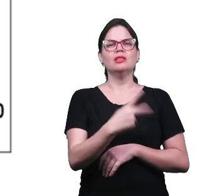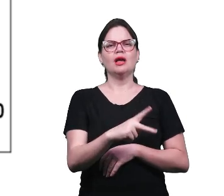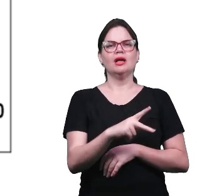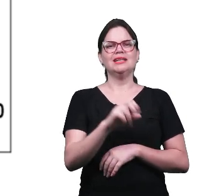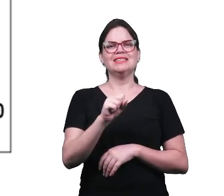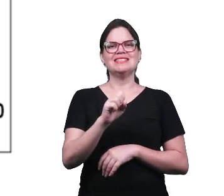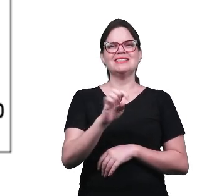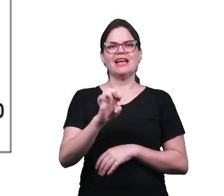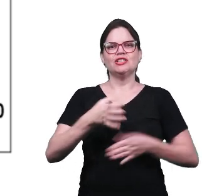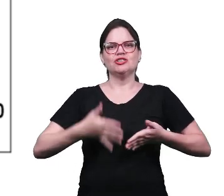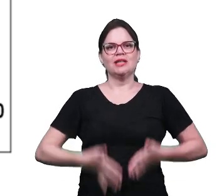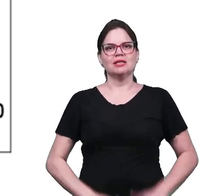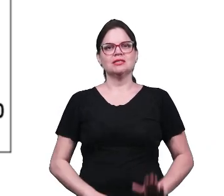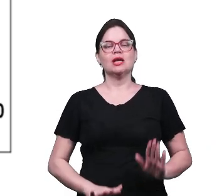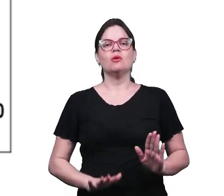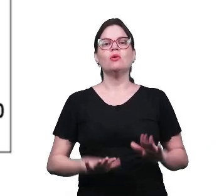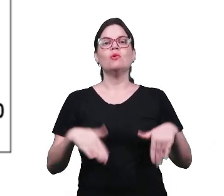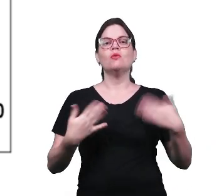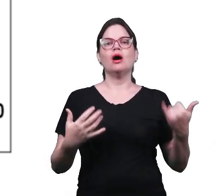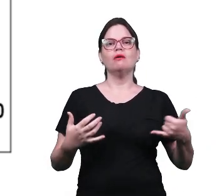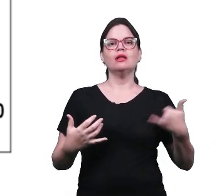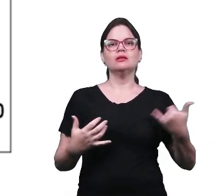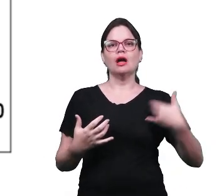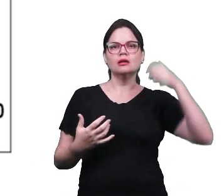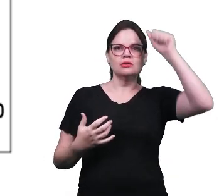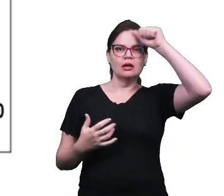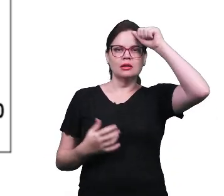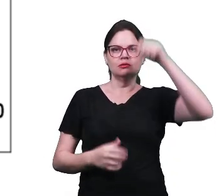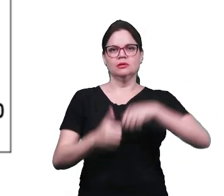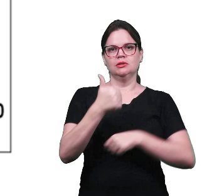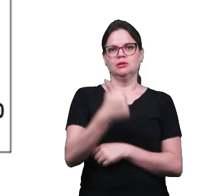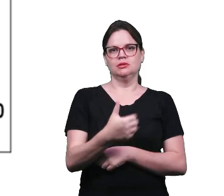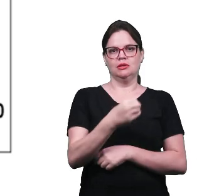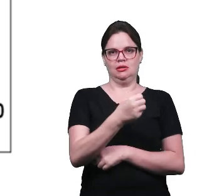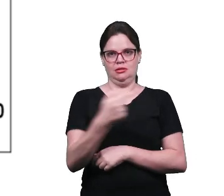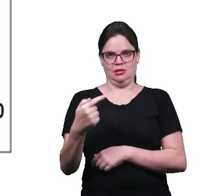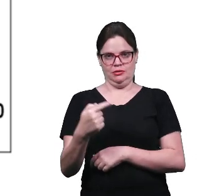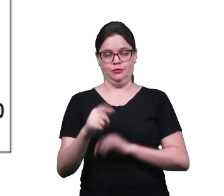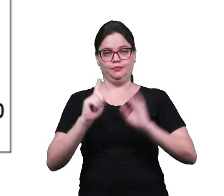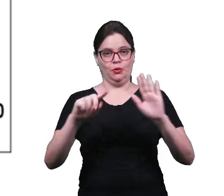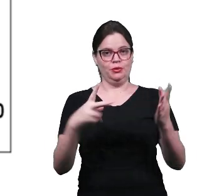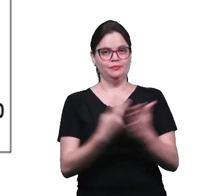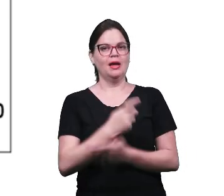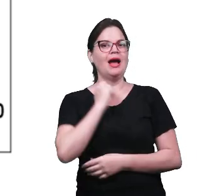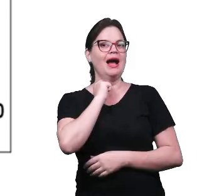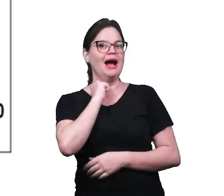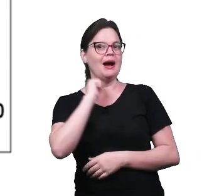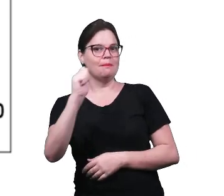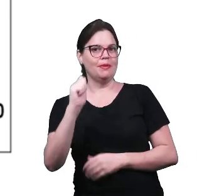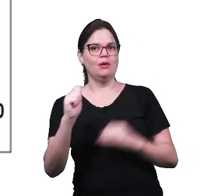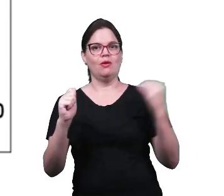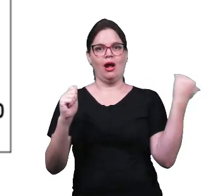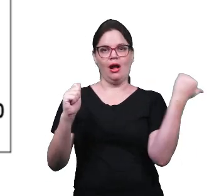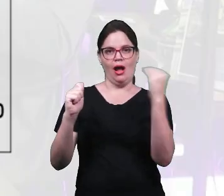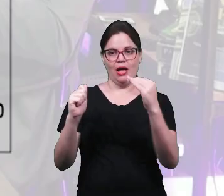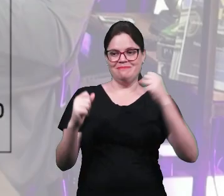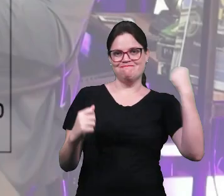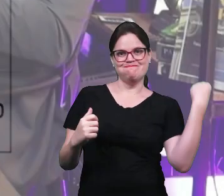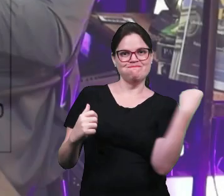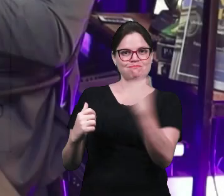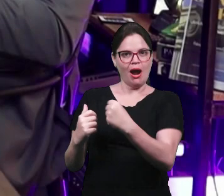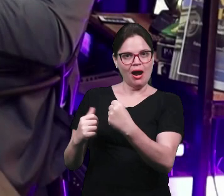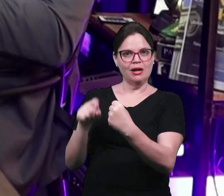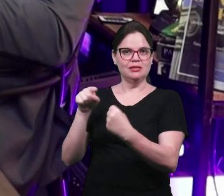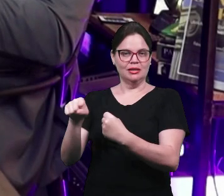anos. É outro detalhe, né? Caim mata Abel, aí o texto na palavra de Deus é assim, ó, ali Deus se atentou, se